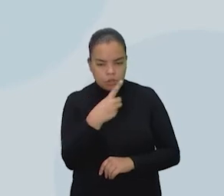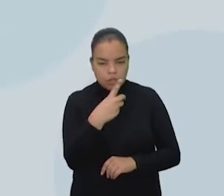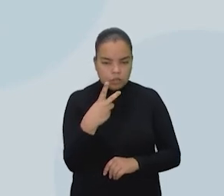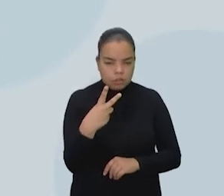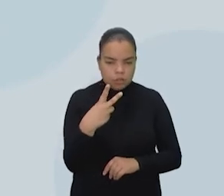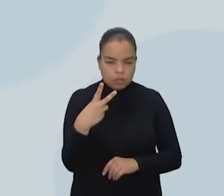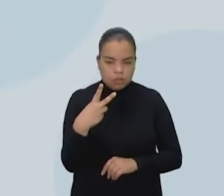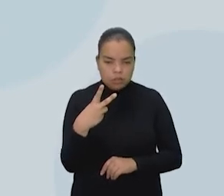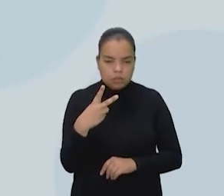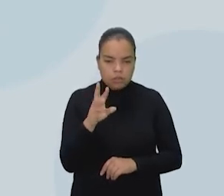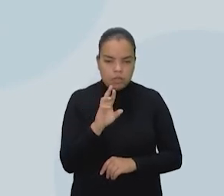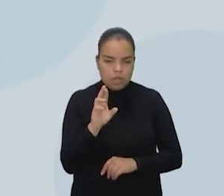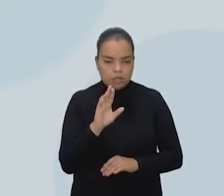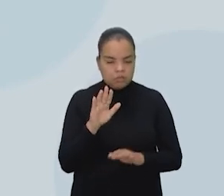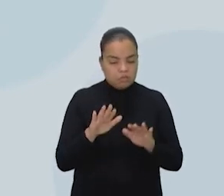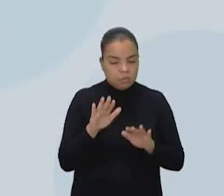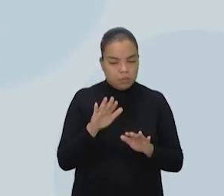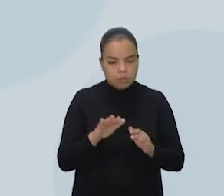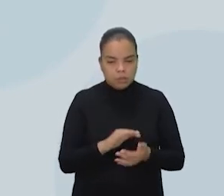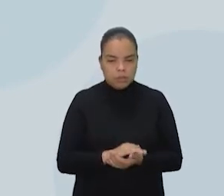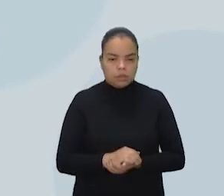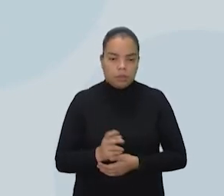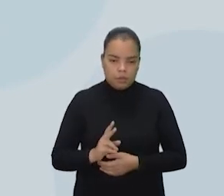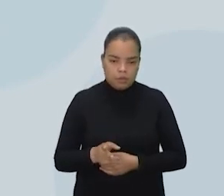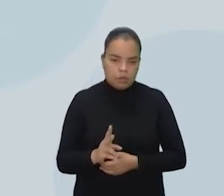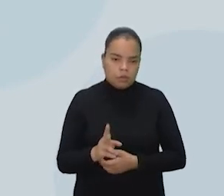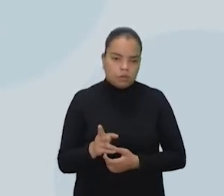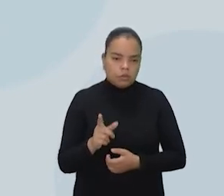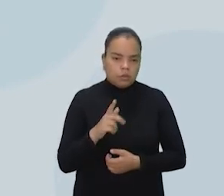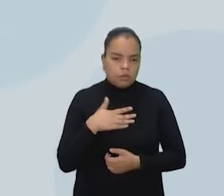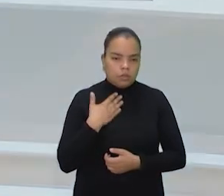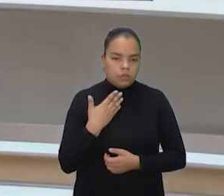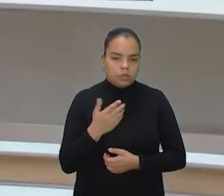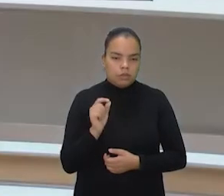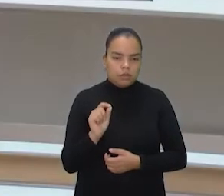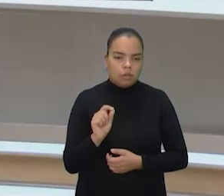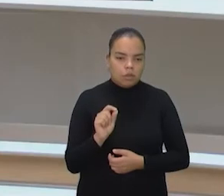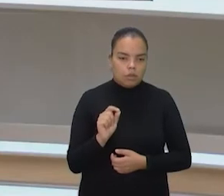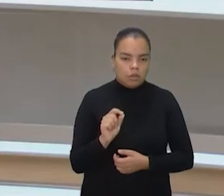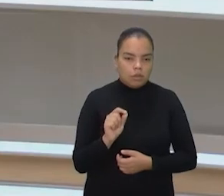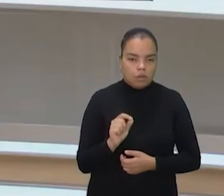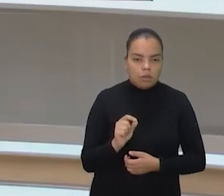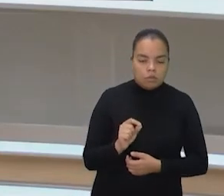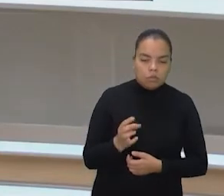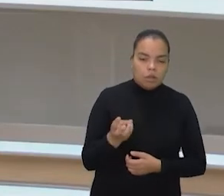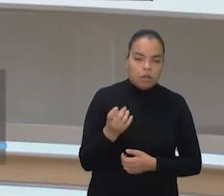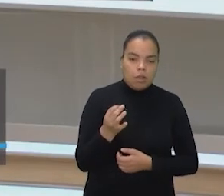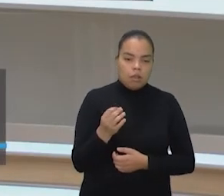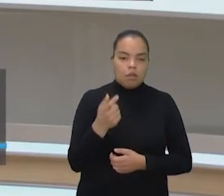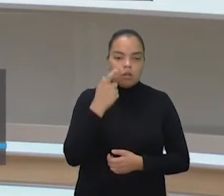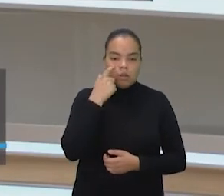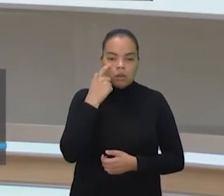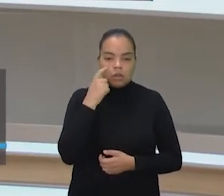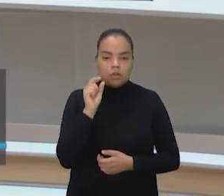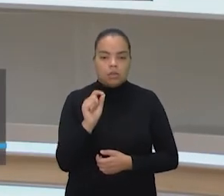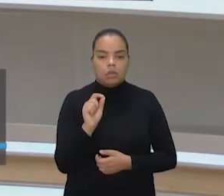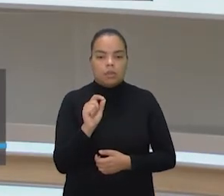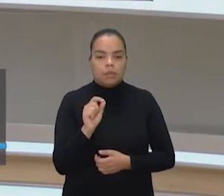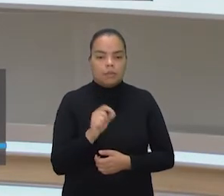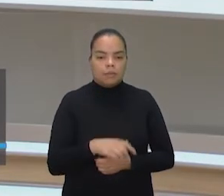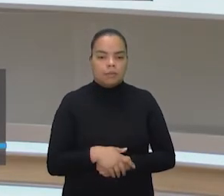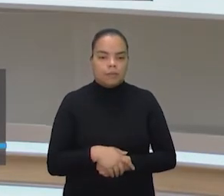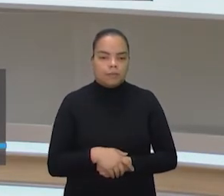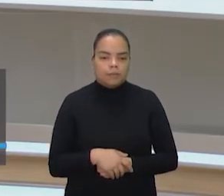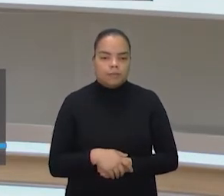isso. Beleza. Vamos continuar então? Vamos fazer esse mesmo cálculo olhando agora para os juros compostos.